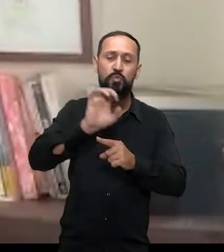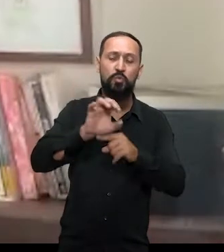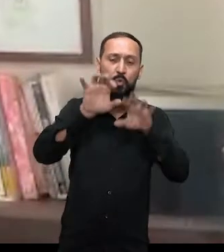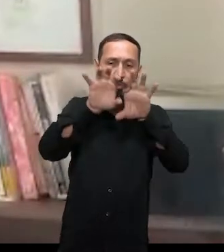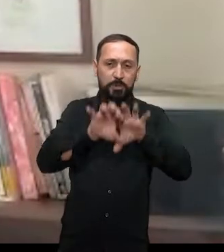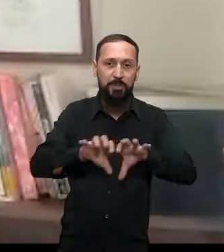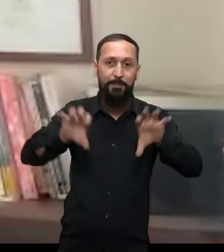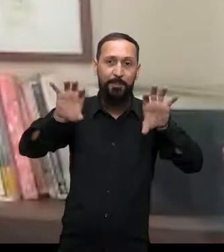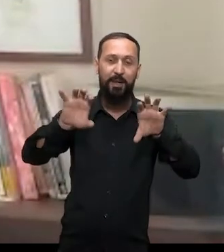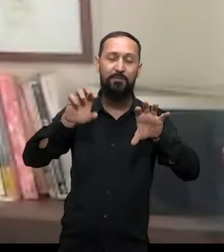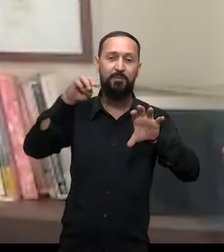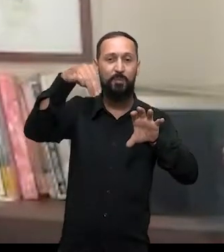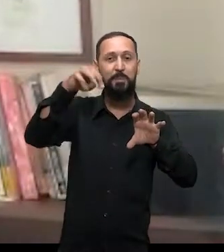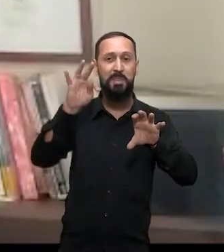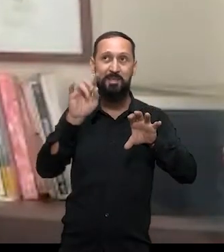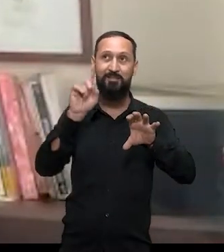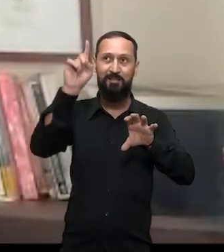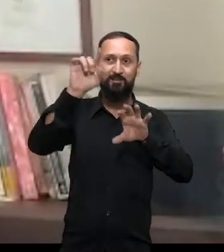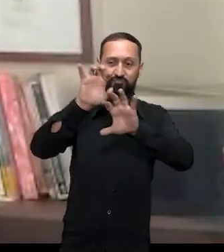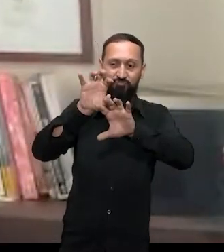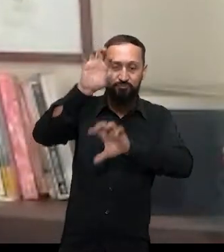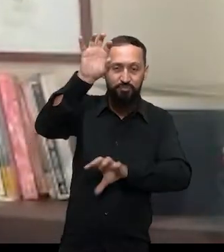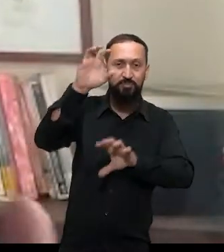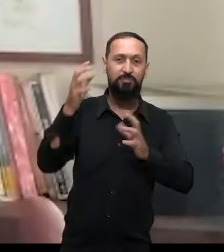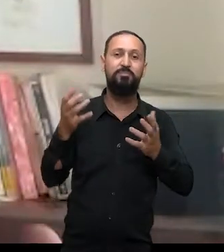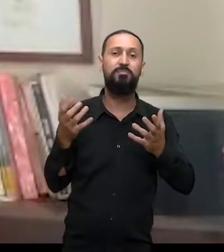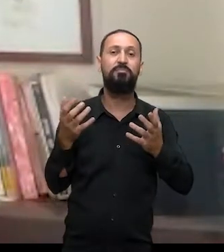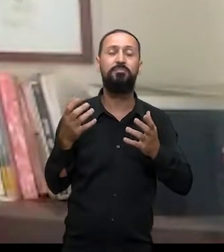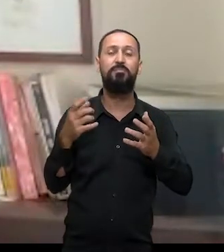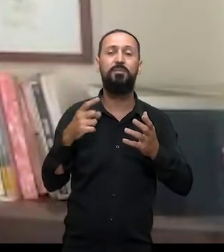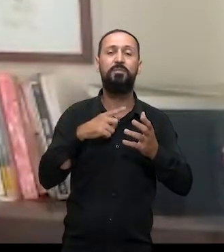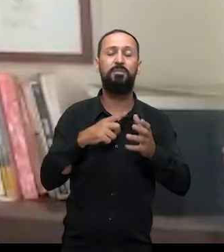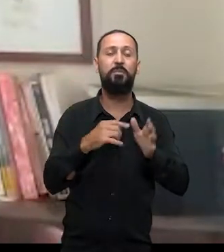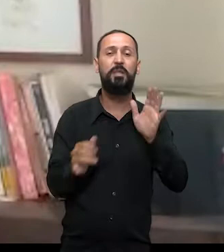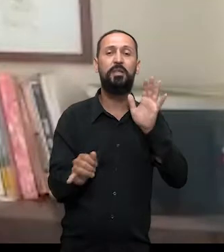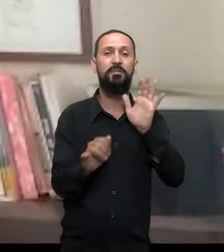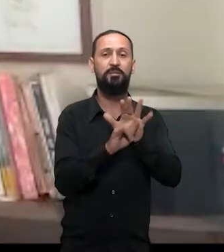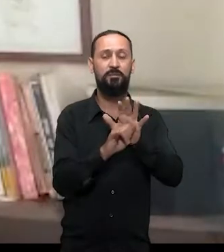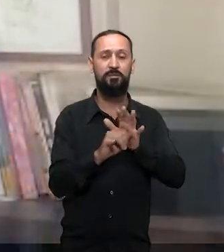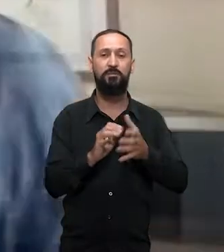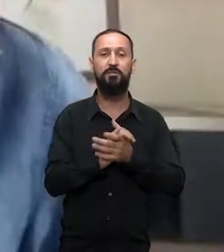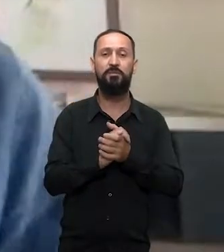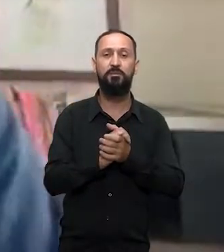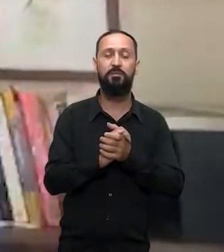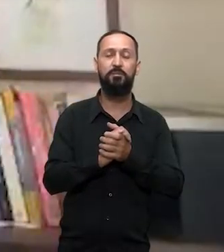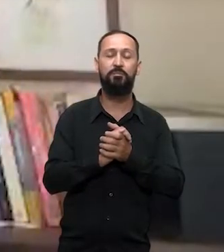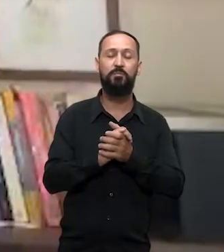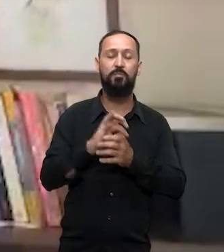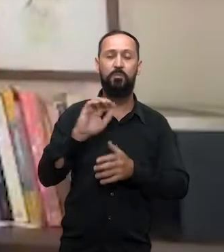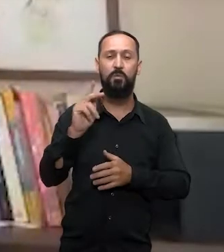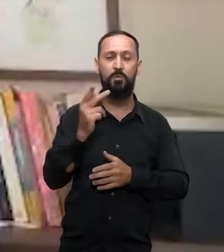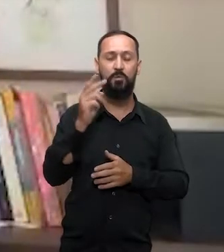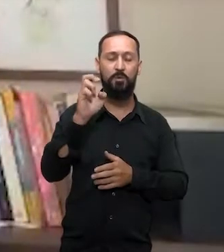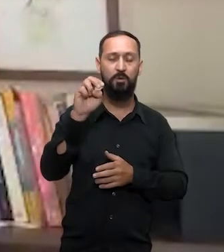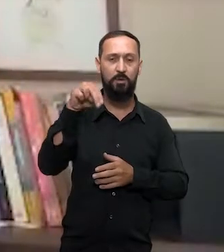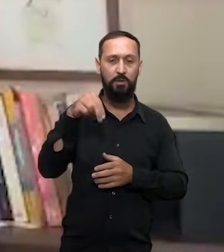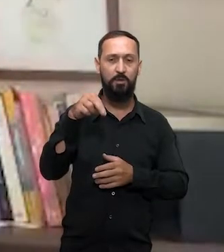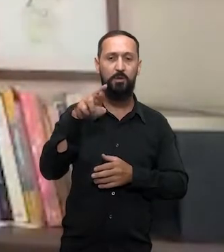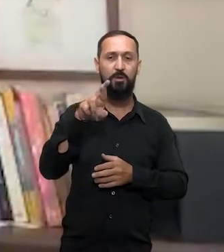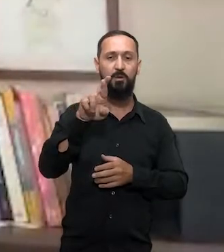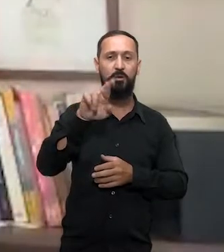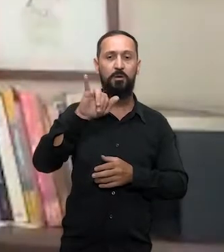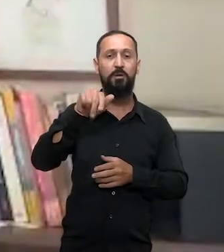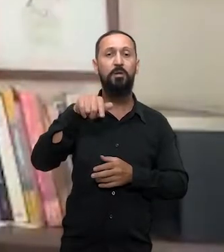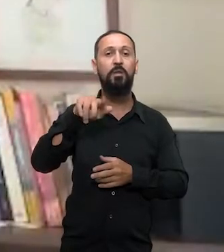se separava, né, do Mato Grosso e buscava uma identidade. O Henrique Spengler, nosso querido